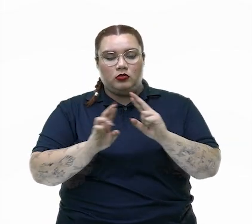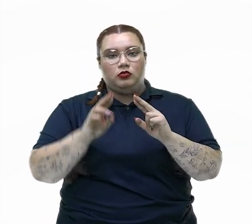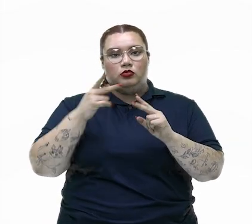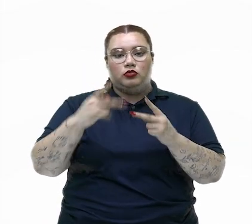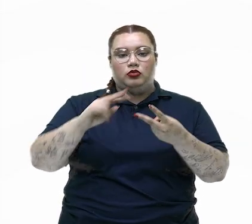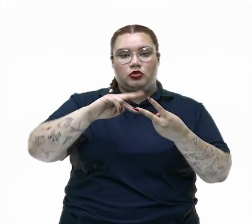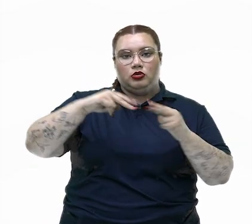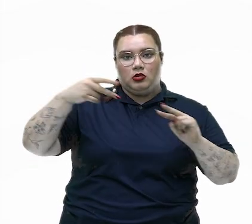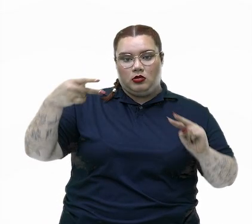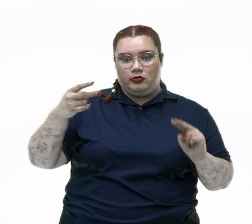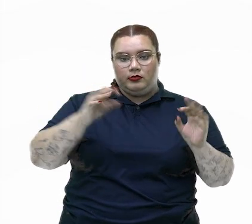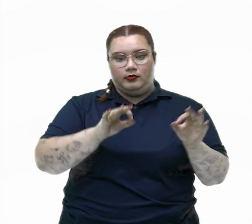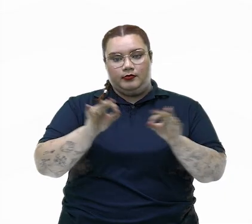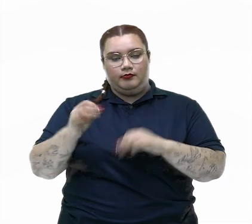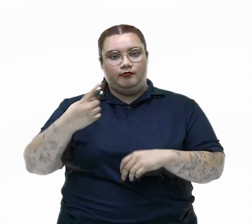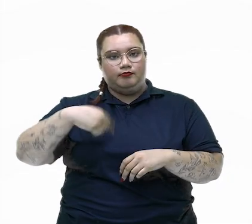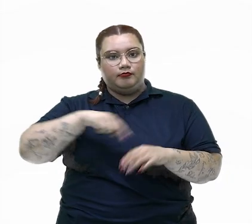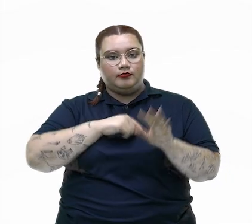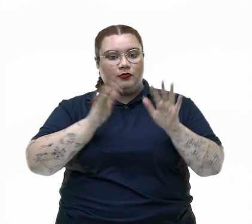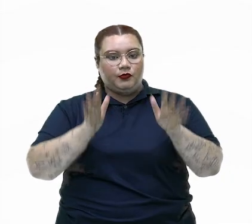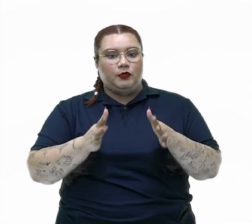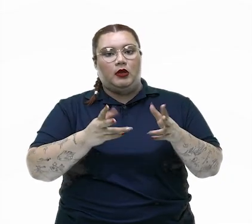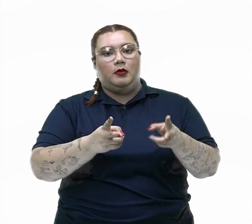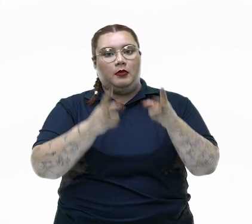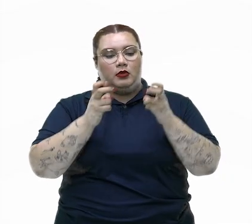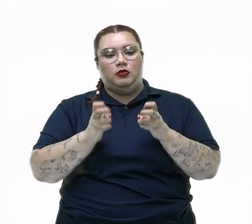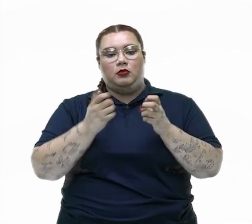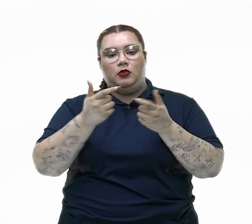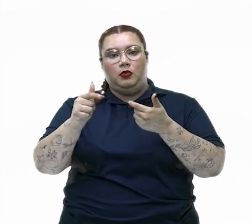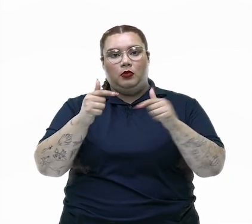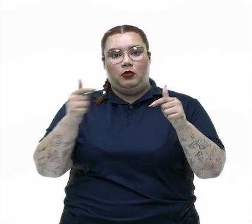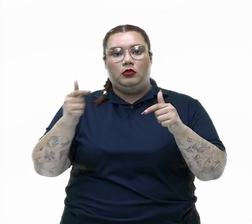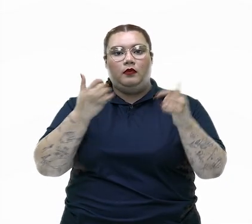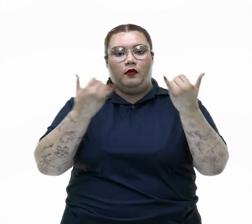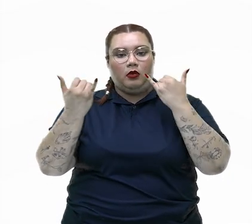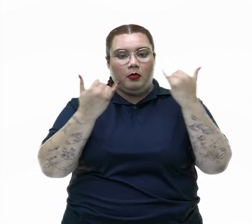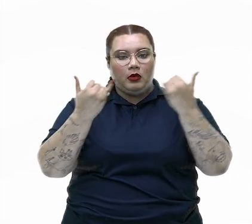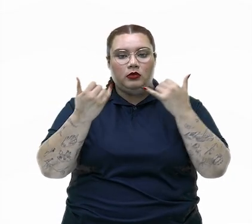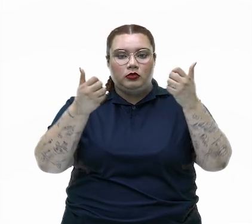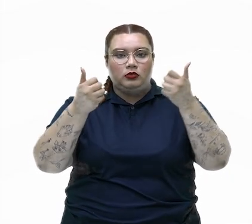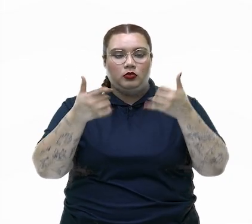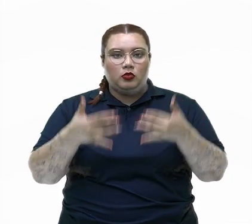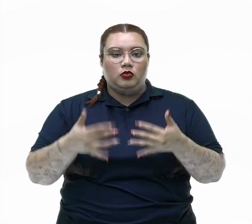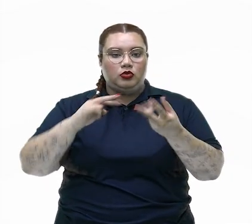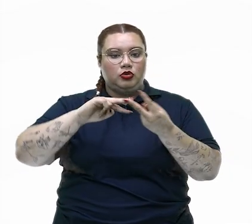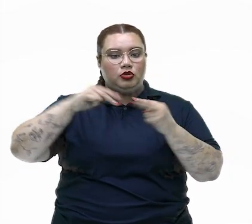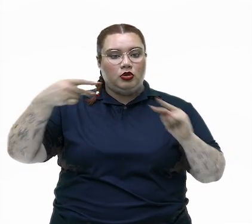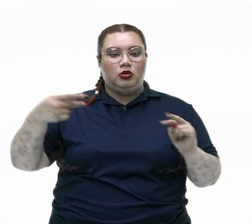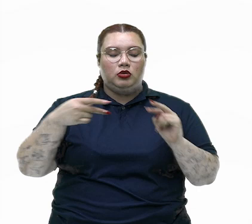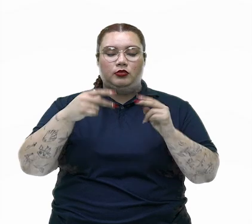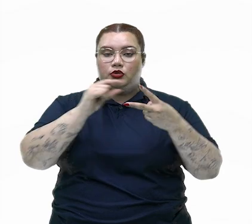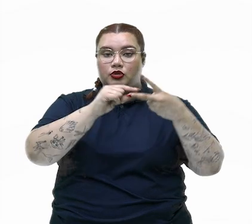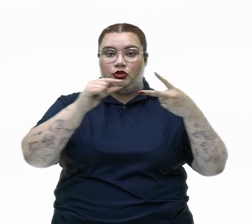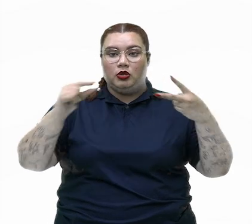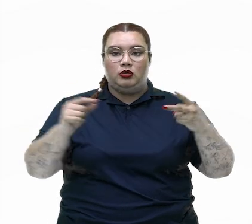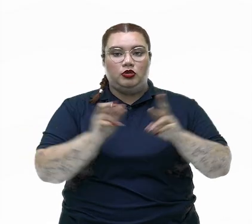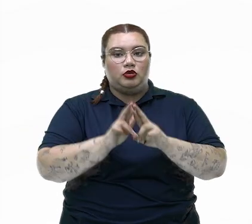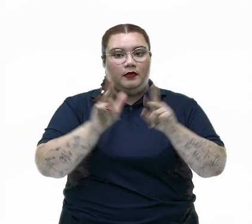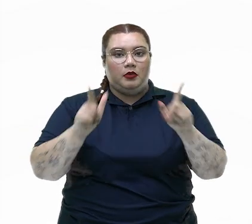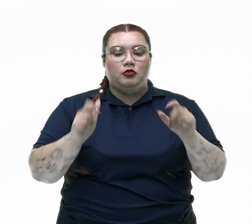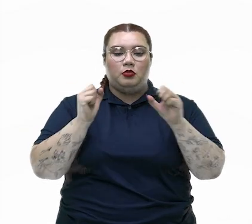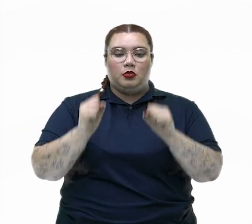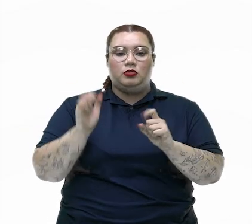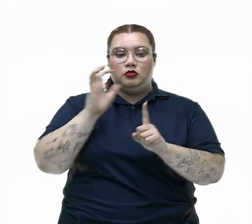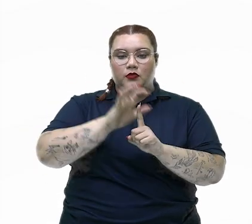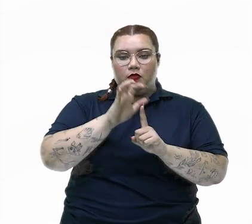entre os genes, né, que a gente já viu aí em outras situações, que genes diferentes podem influenciar numa